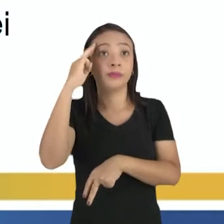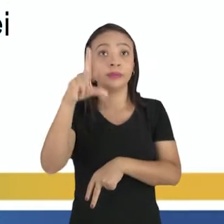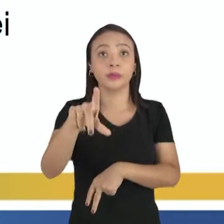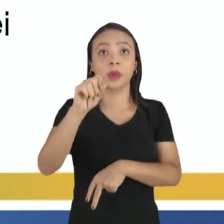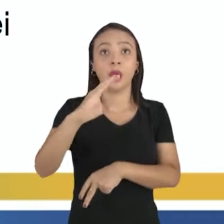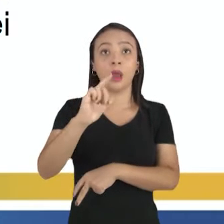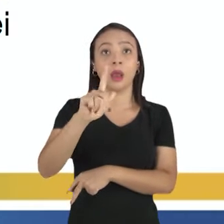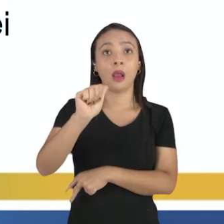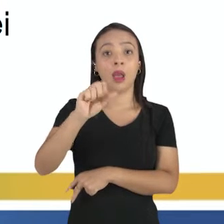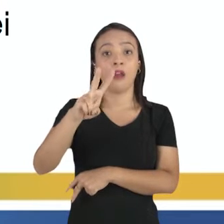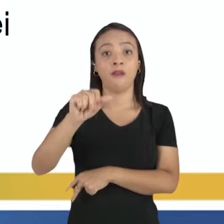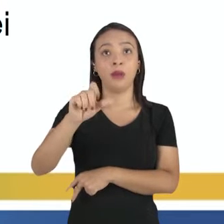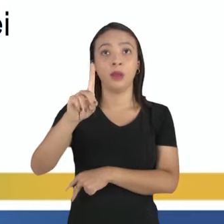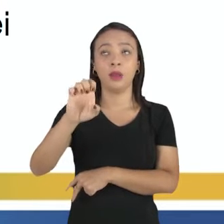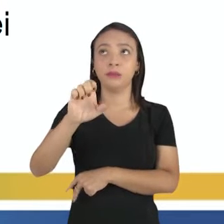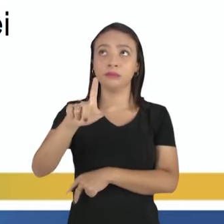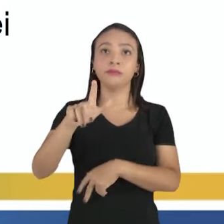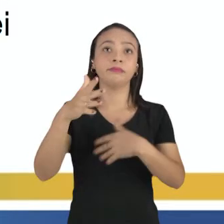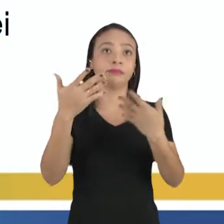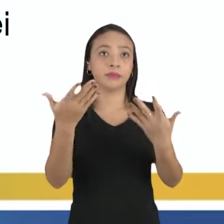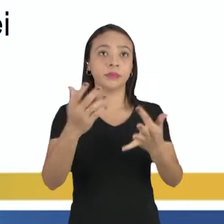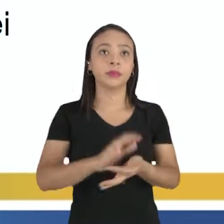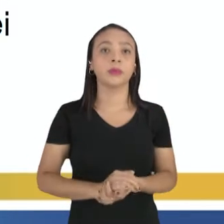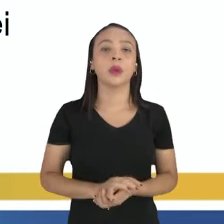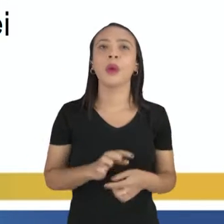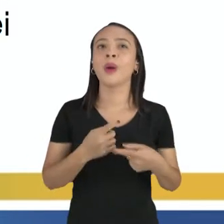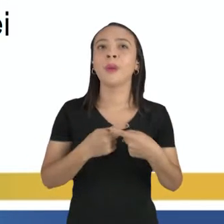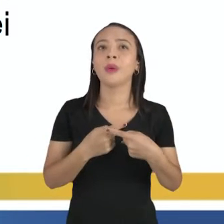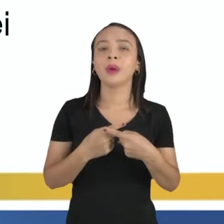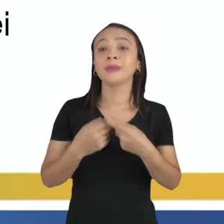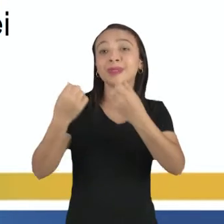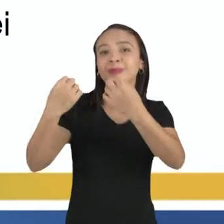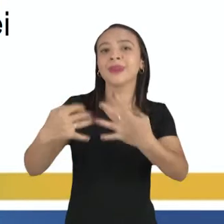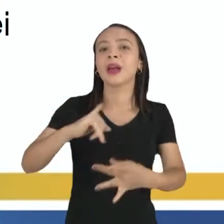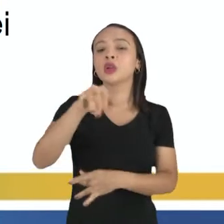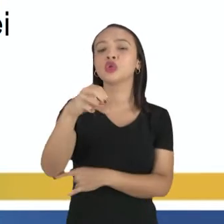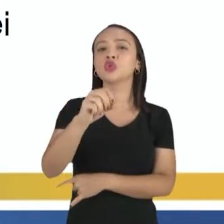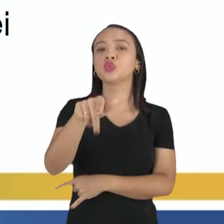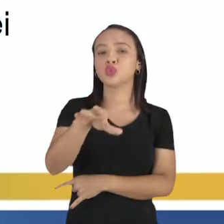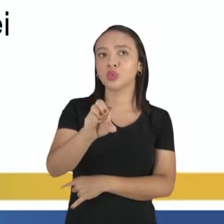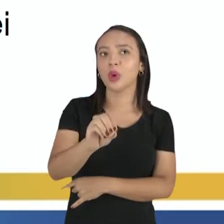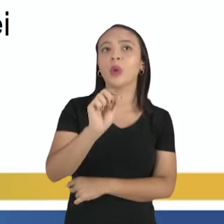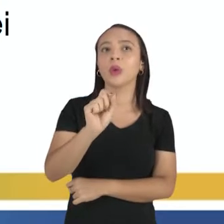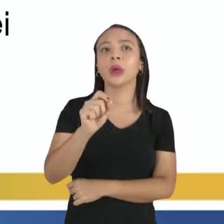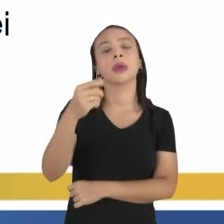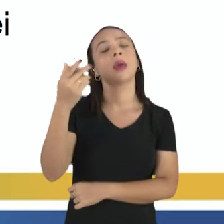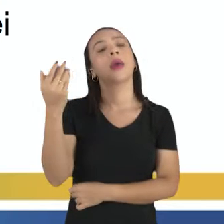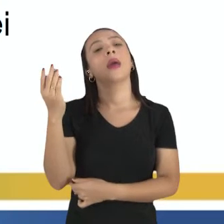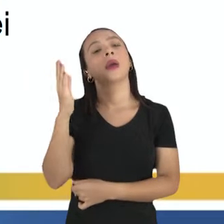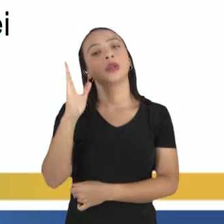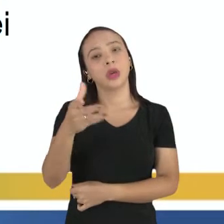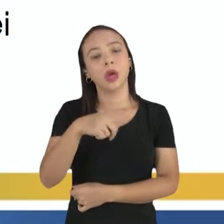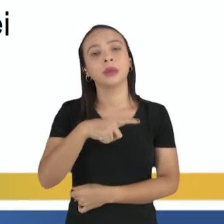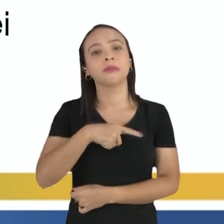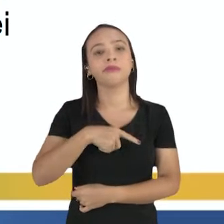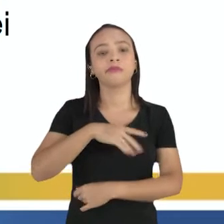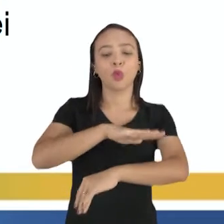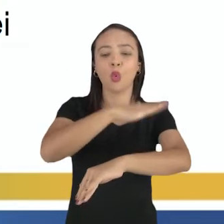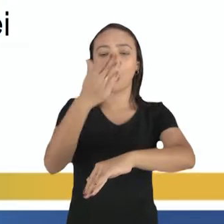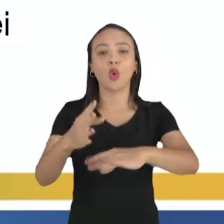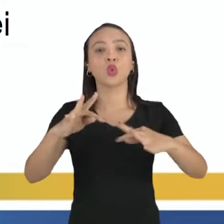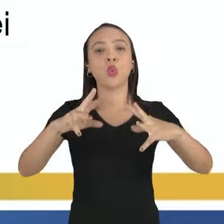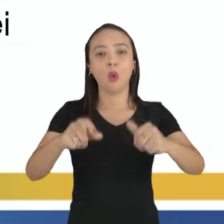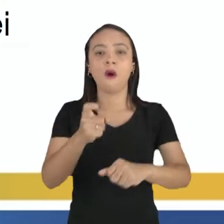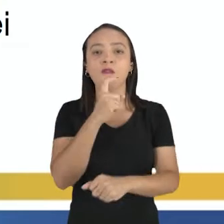Clavadel, perto de Davos-Platz, porque a respeito dele me falara João Luso, que ali passara um inverno com a